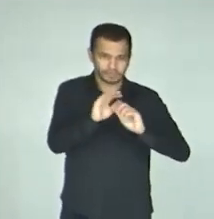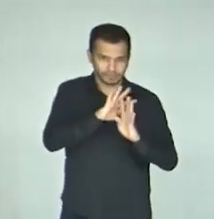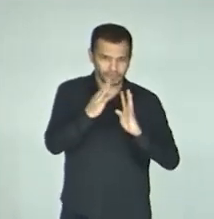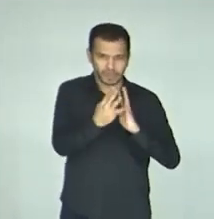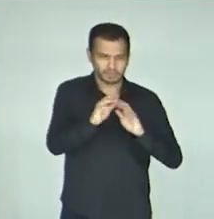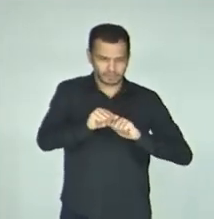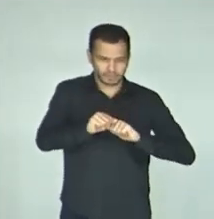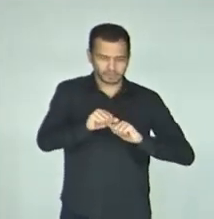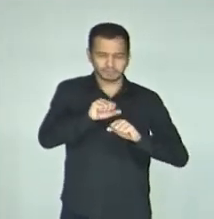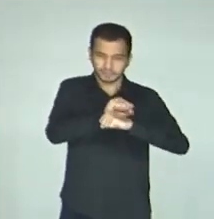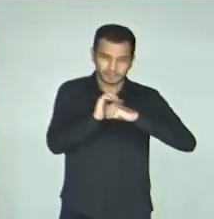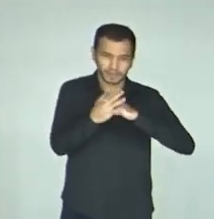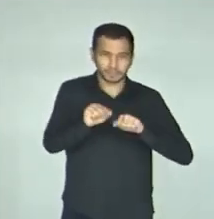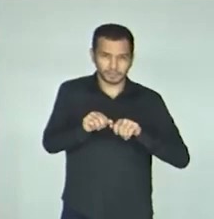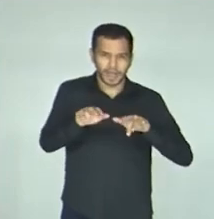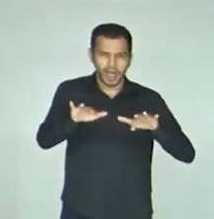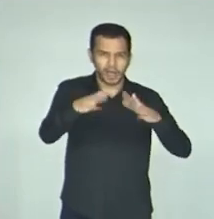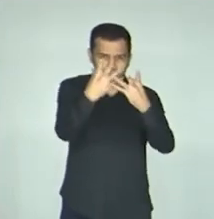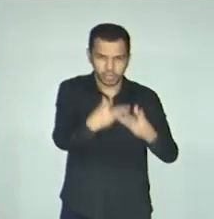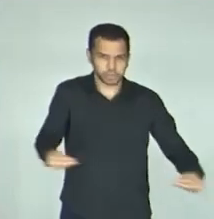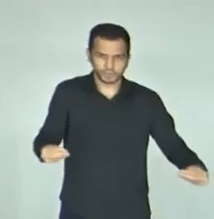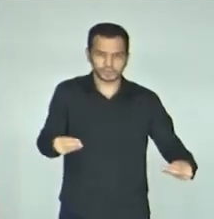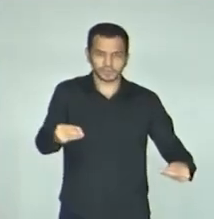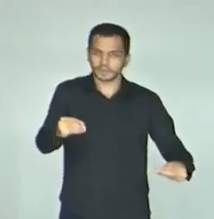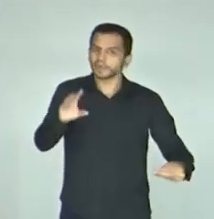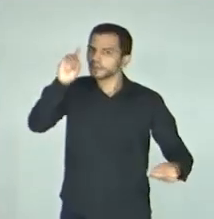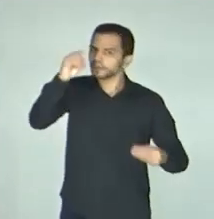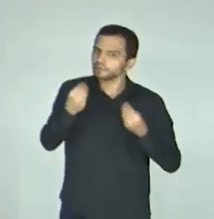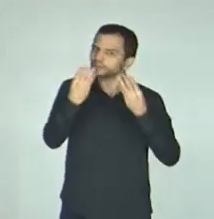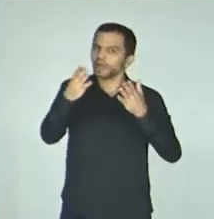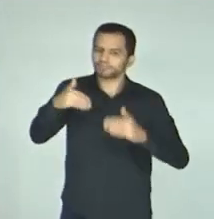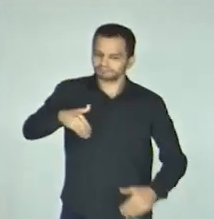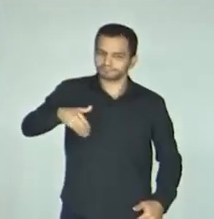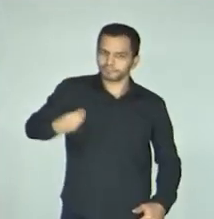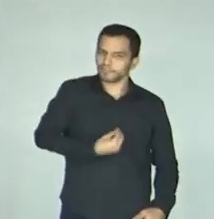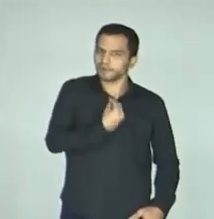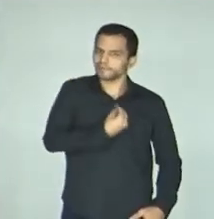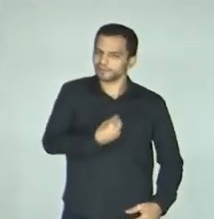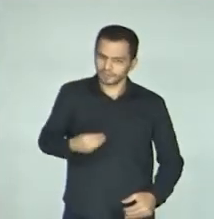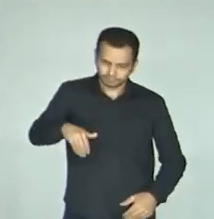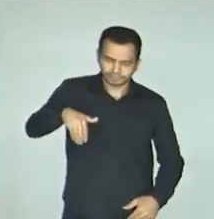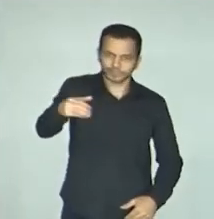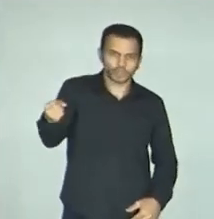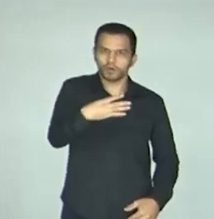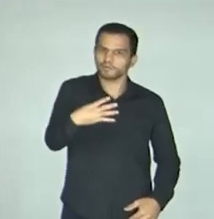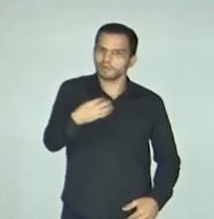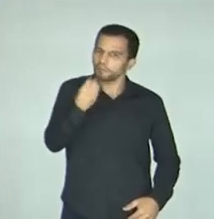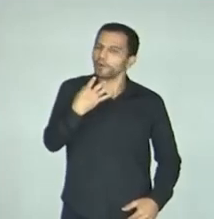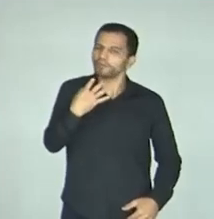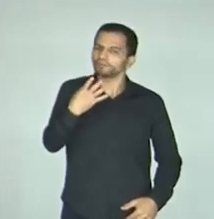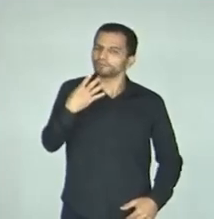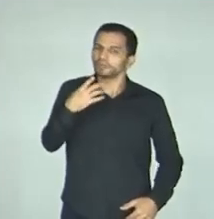você mas tem mais coisa que você tem que fazer hoje e a escolha é andar com Deus andar com a promessa de Deus